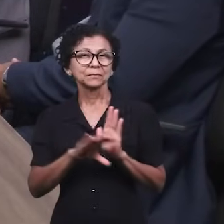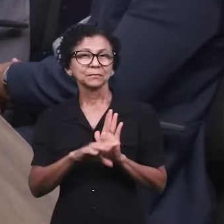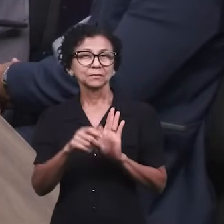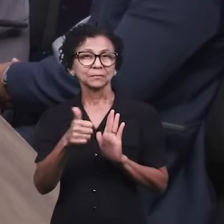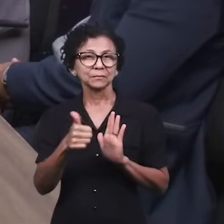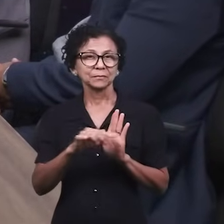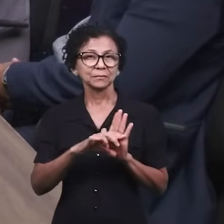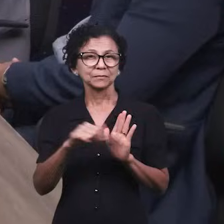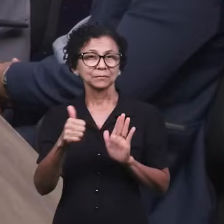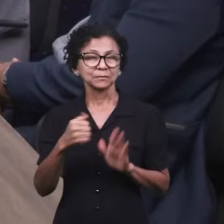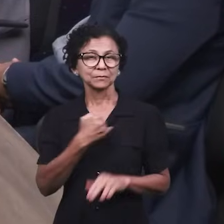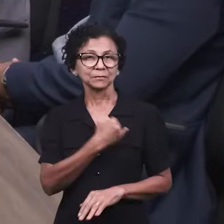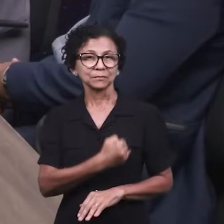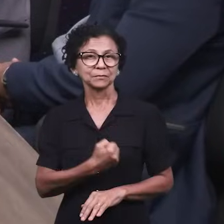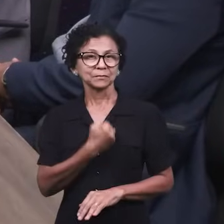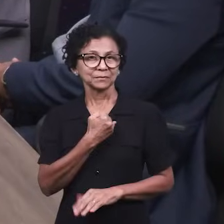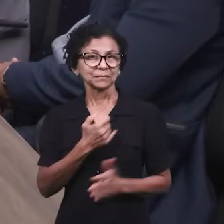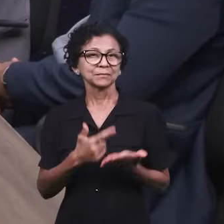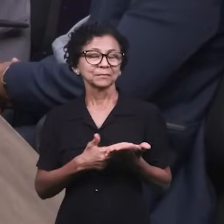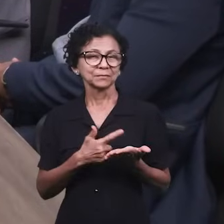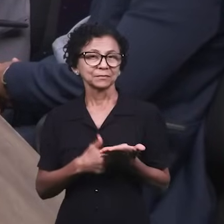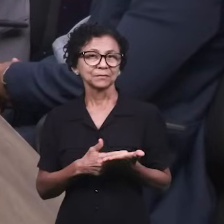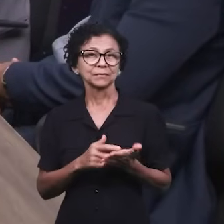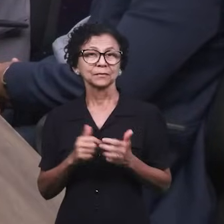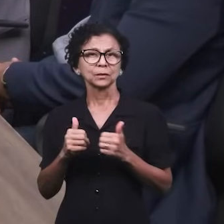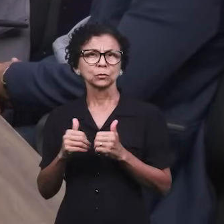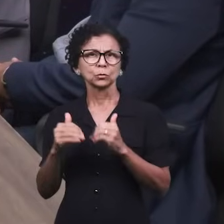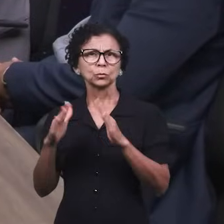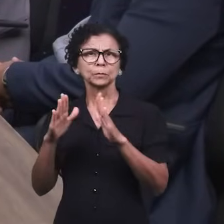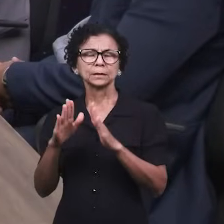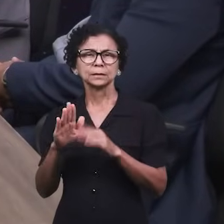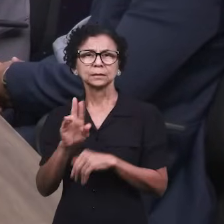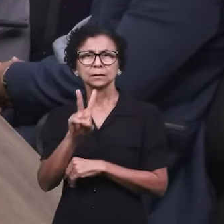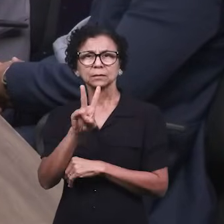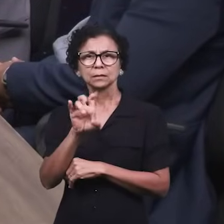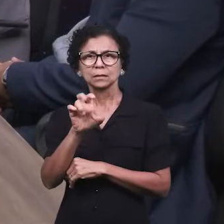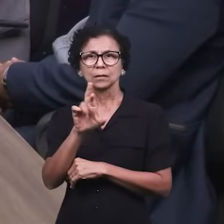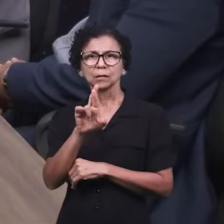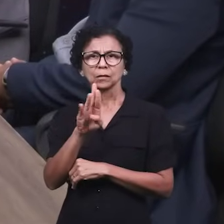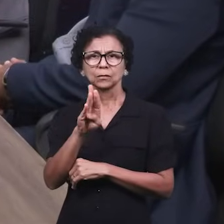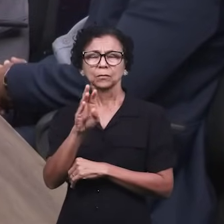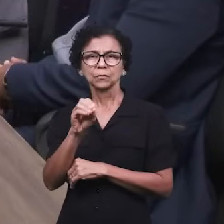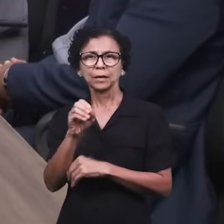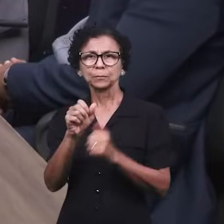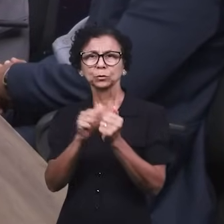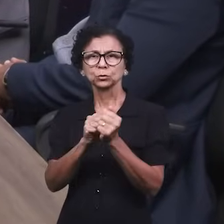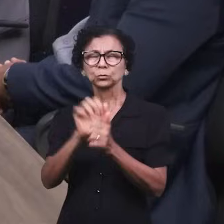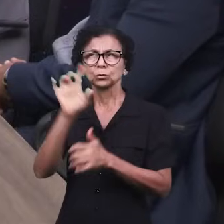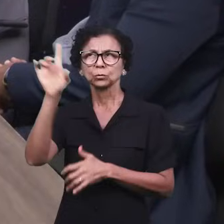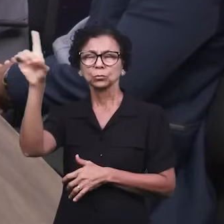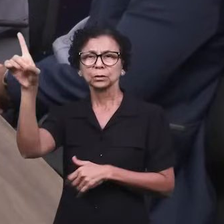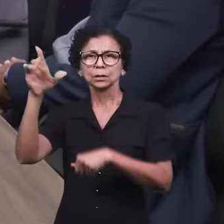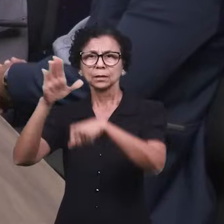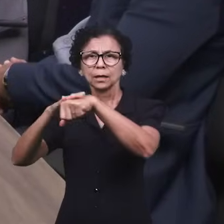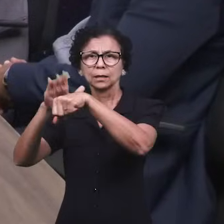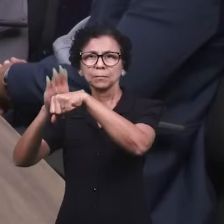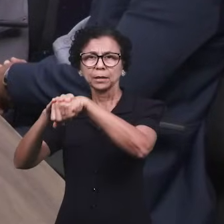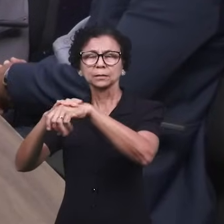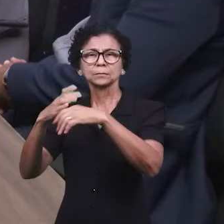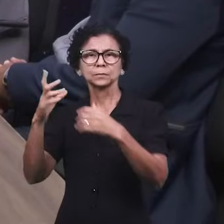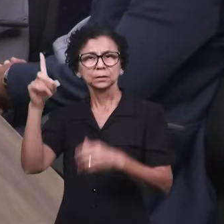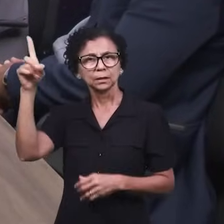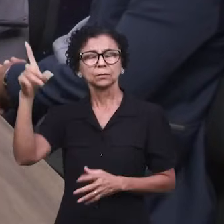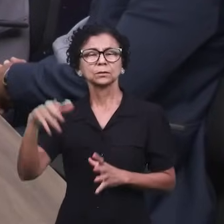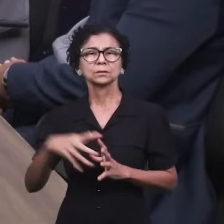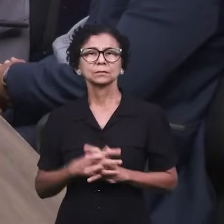o capítulo 1, verso 1 de João, o Evangelho de João, quando ele diz: no princípio era o verbo, e o verbo estava com Deus, e o verbo era Deus.